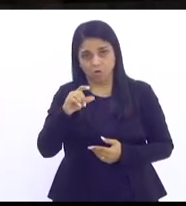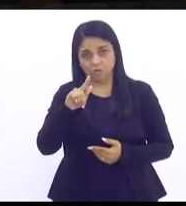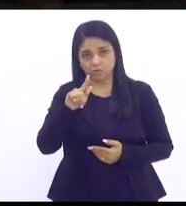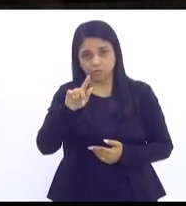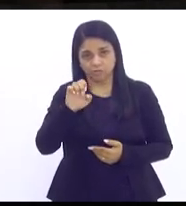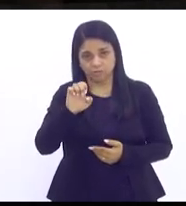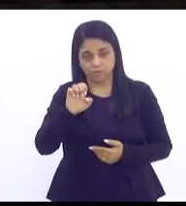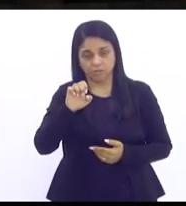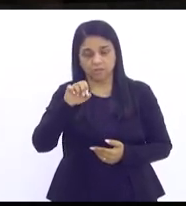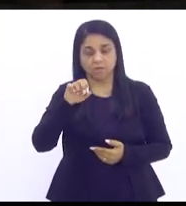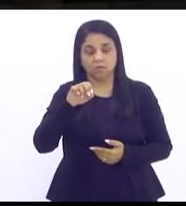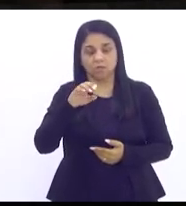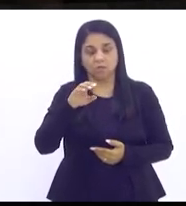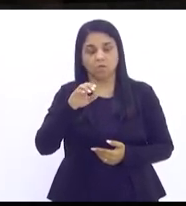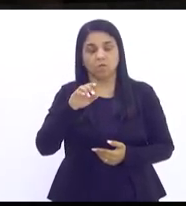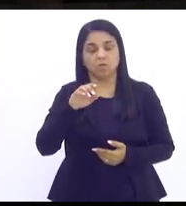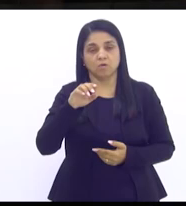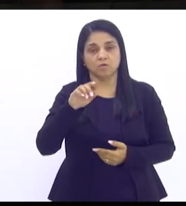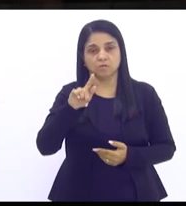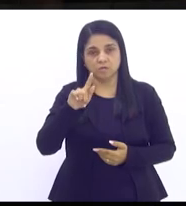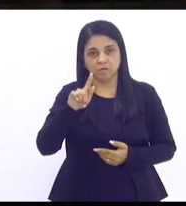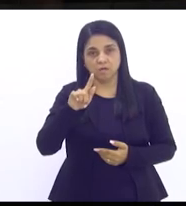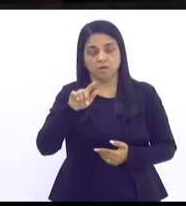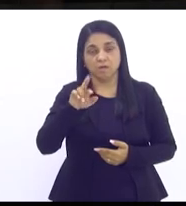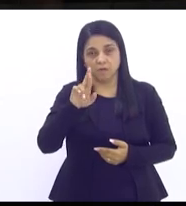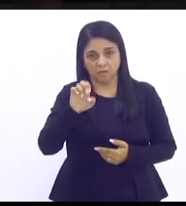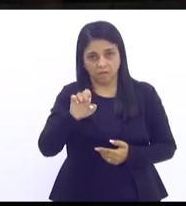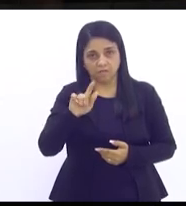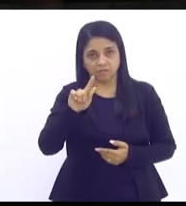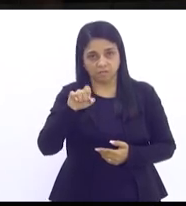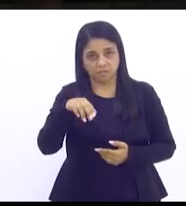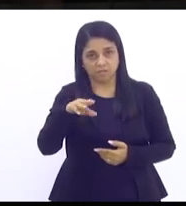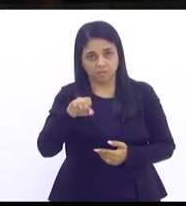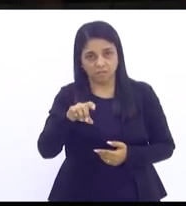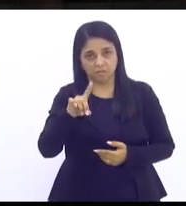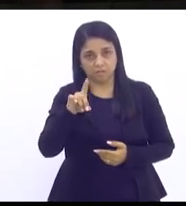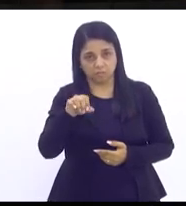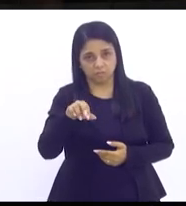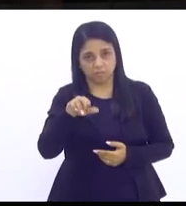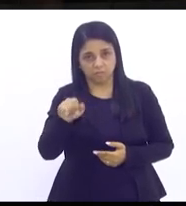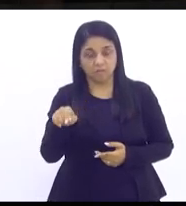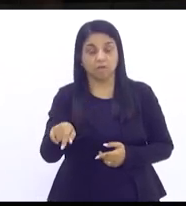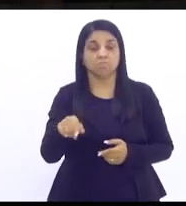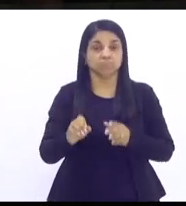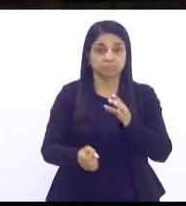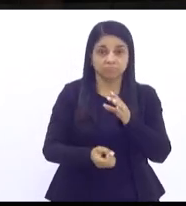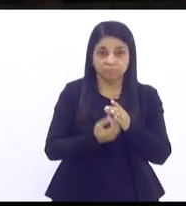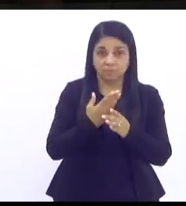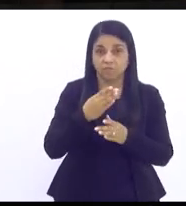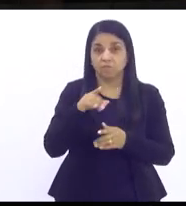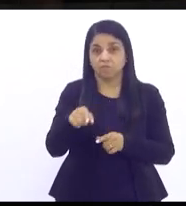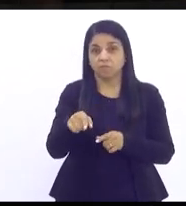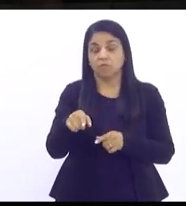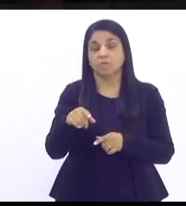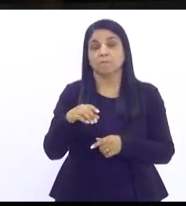quando criada, foi com um cargo SS. E, no meu entendimento, estava